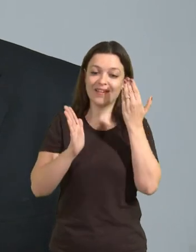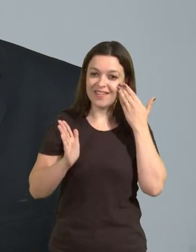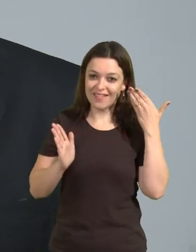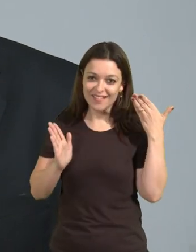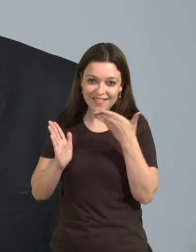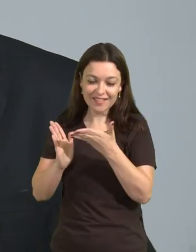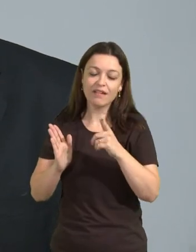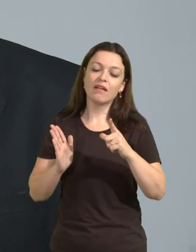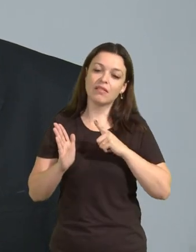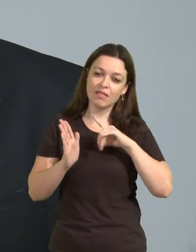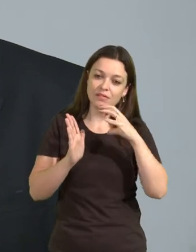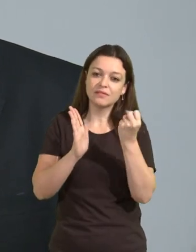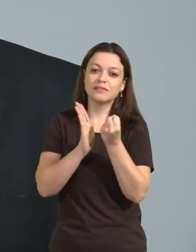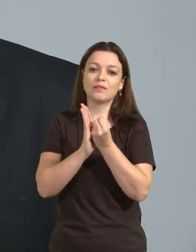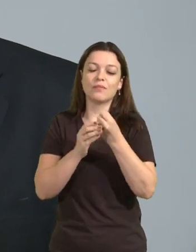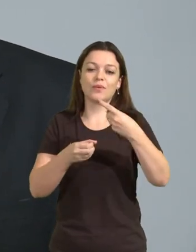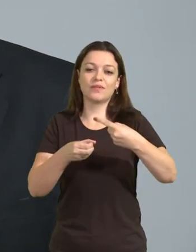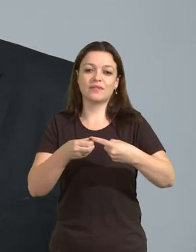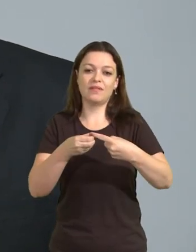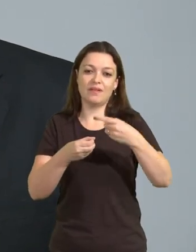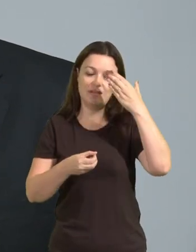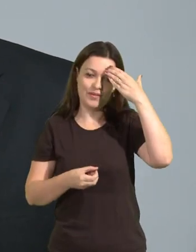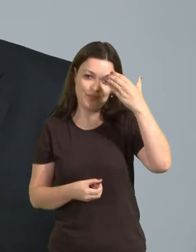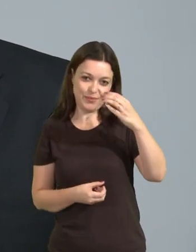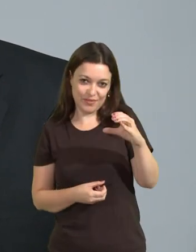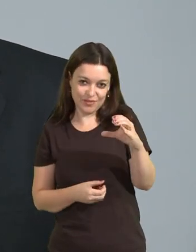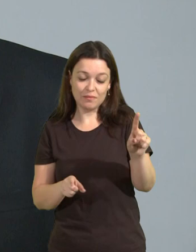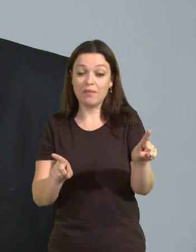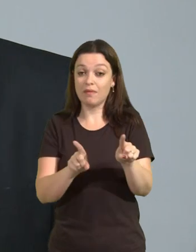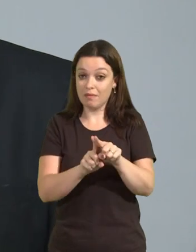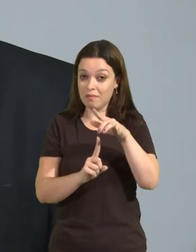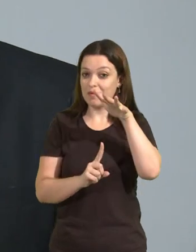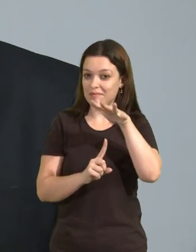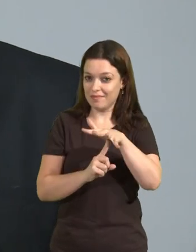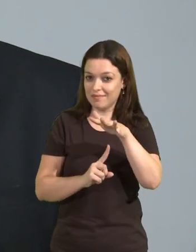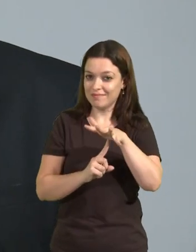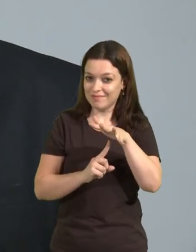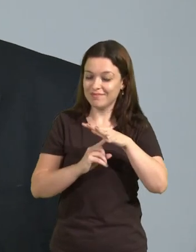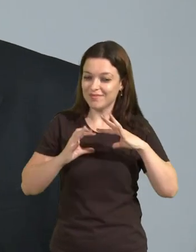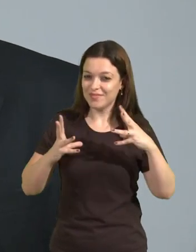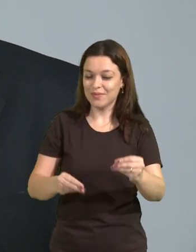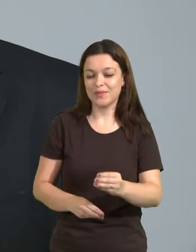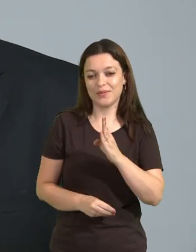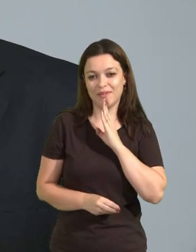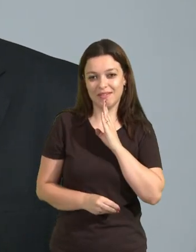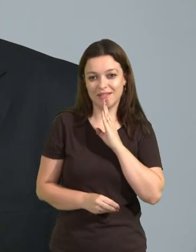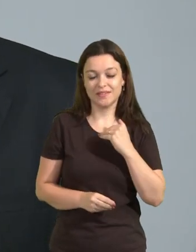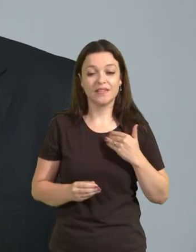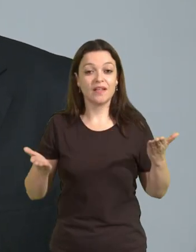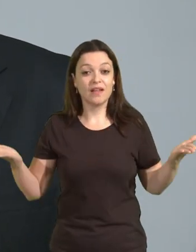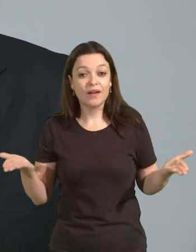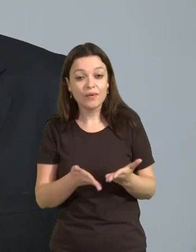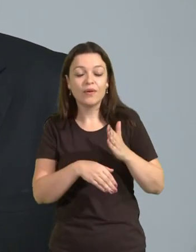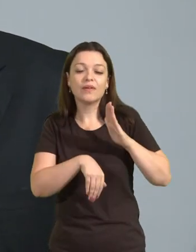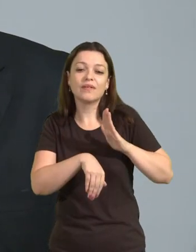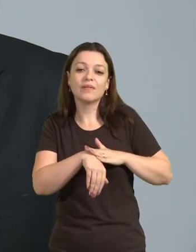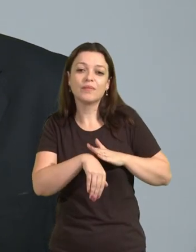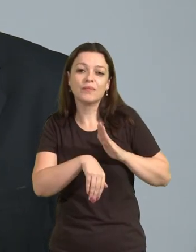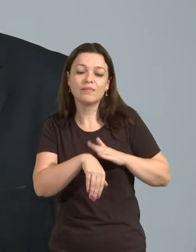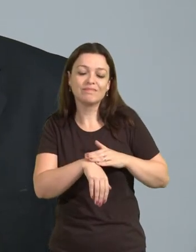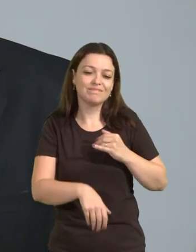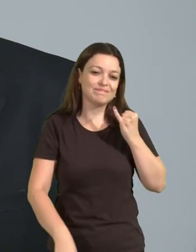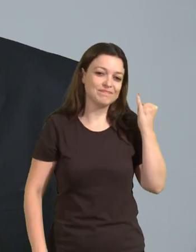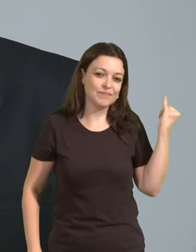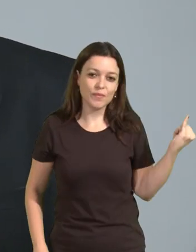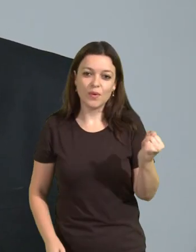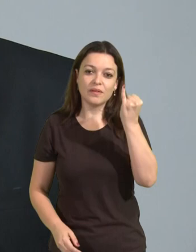como símbolo de Curitiba e também do Paraná. E agora nós temos um momento